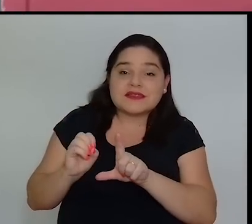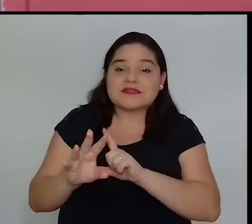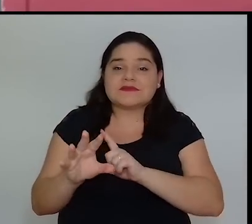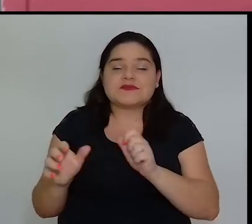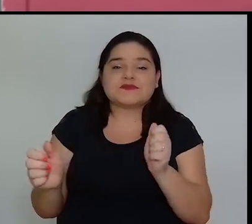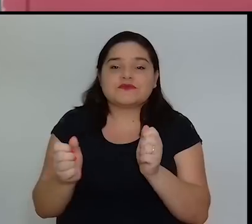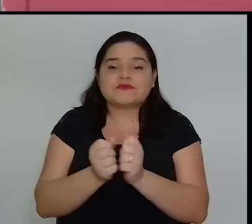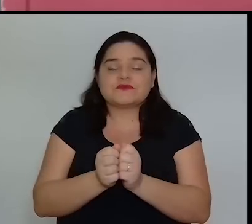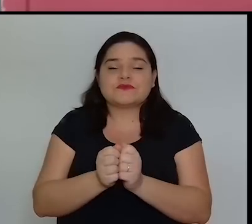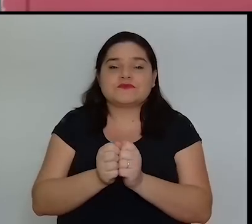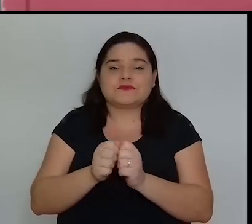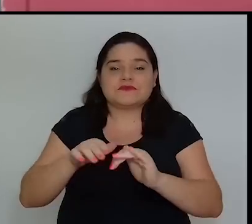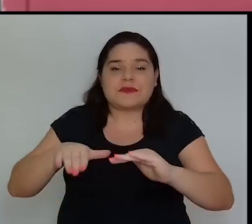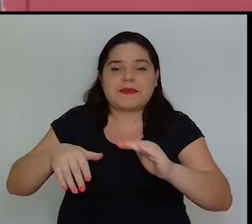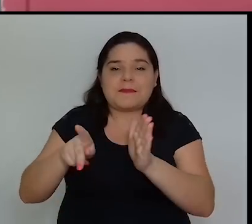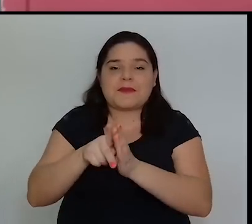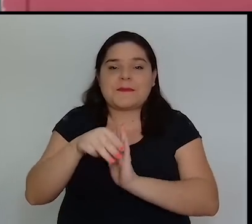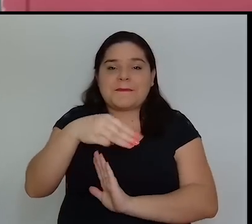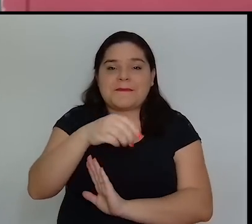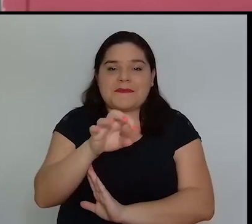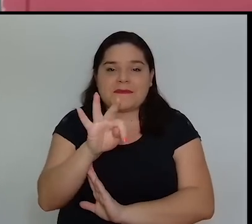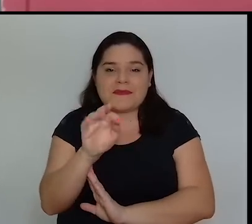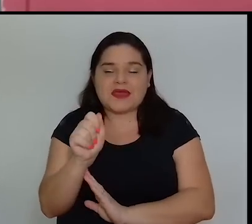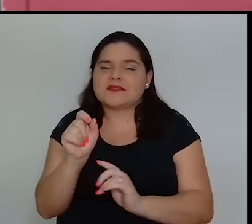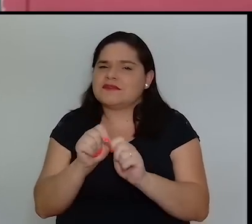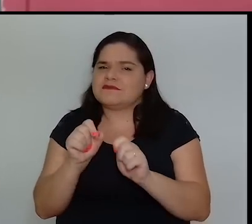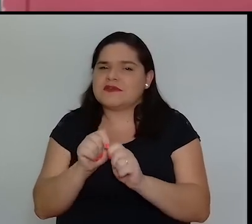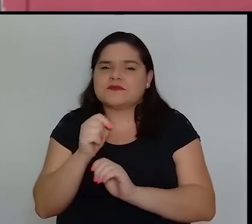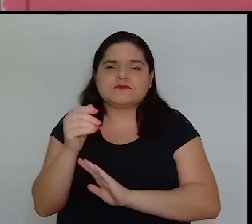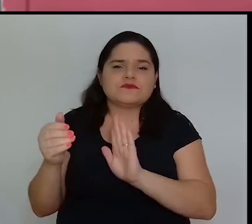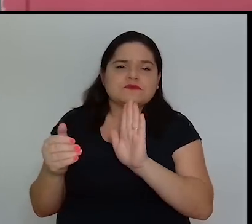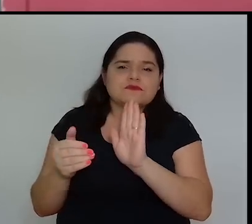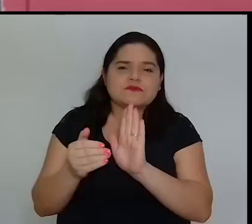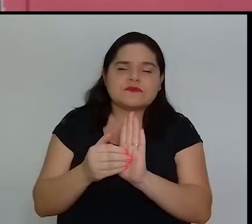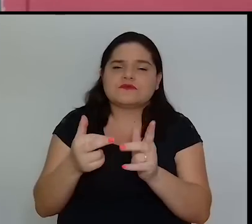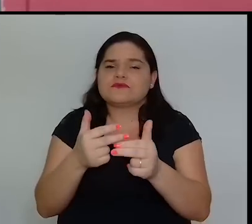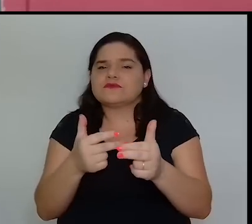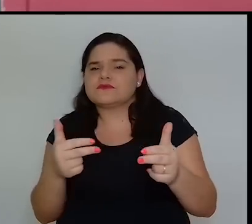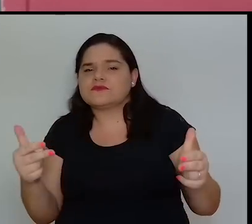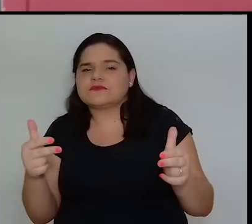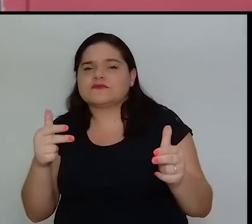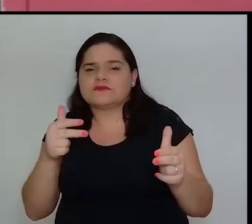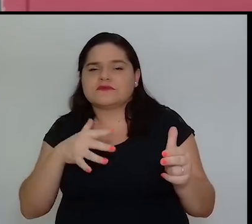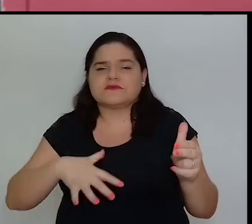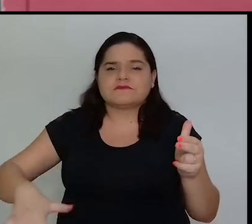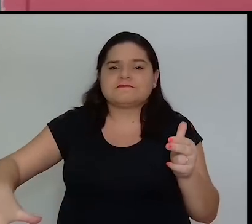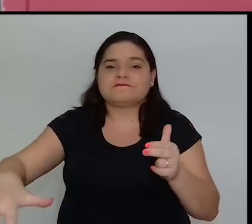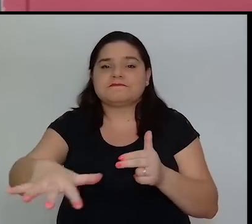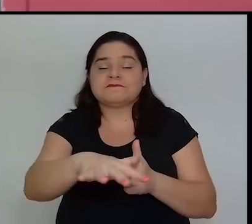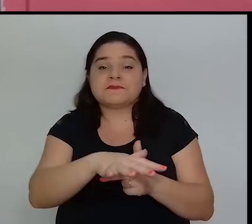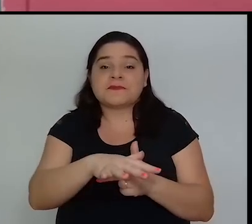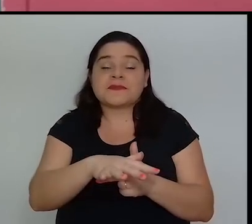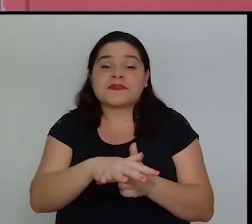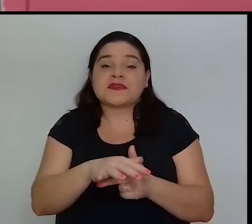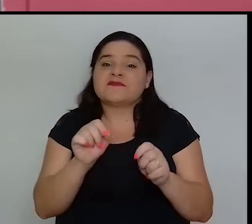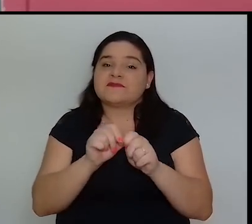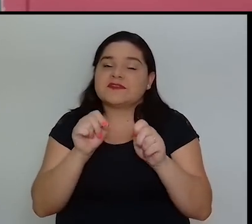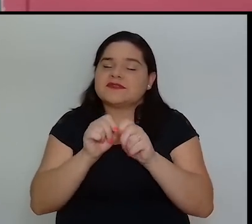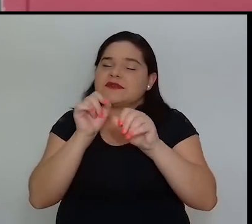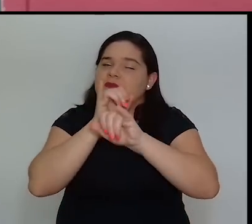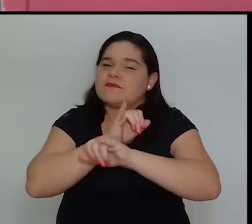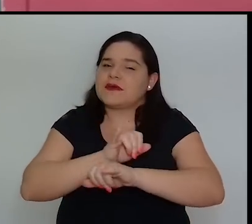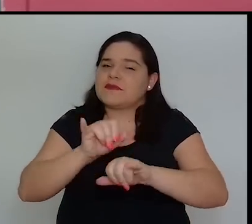na praia da Meta que é o espaço físico Onde eles fazem suas ativações em crânios Lions E então fizemos um anúncio